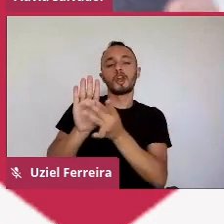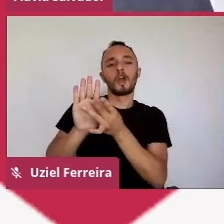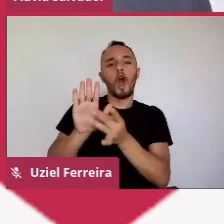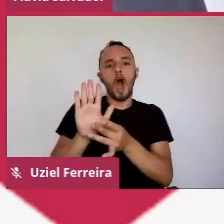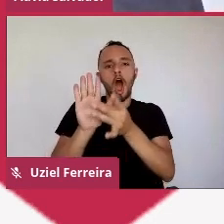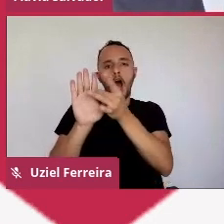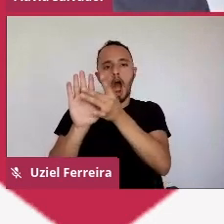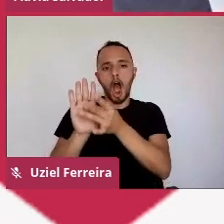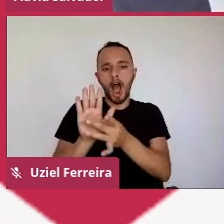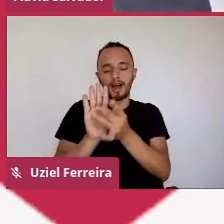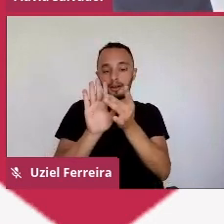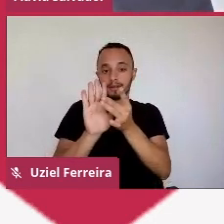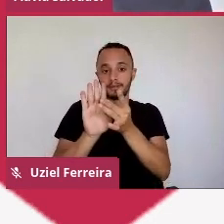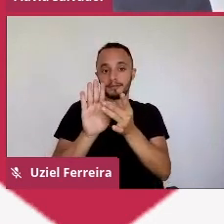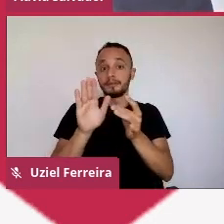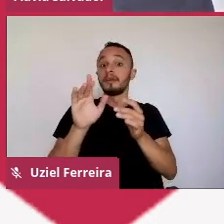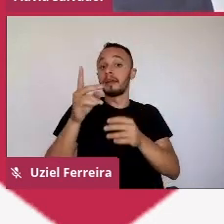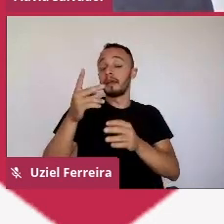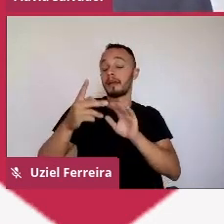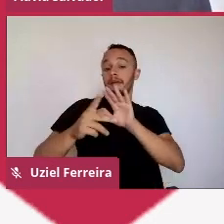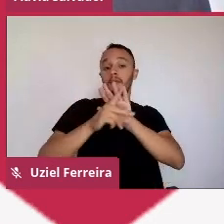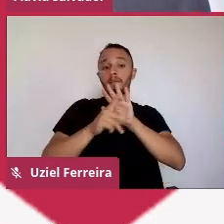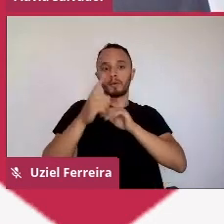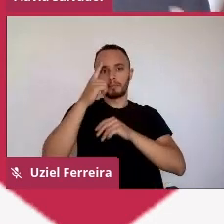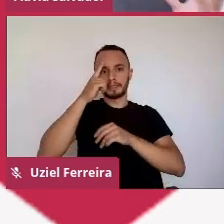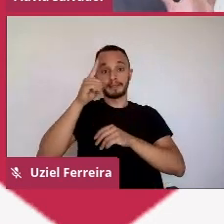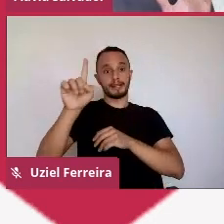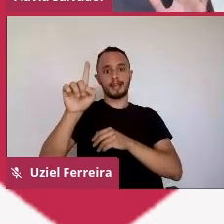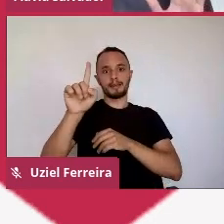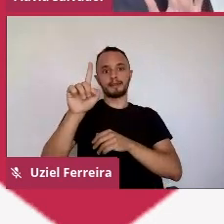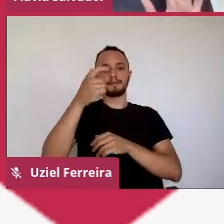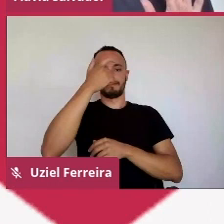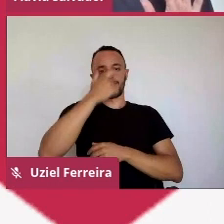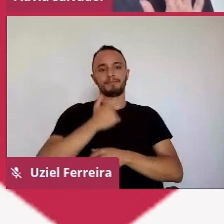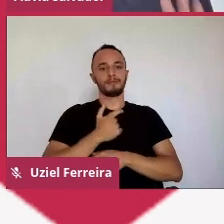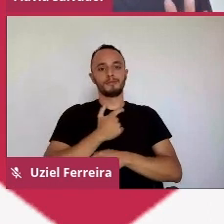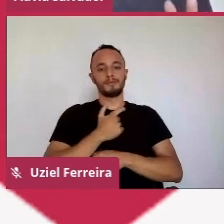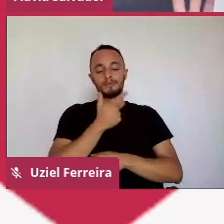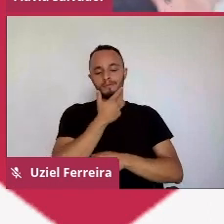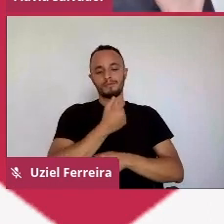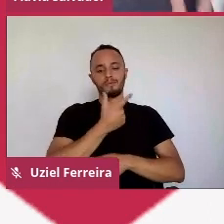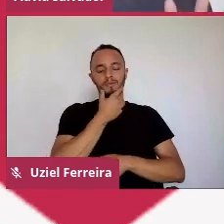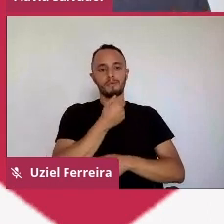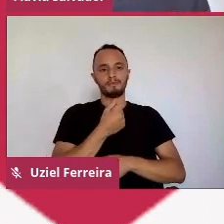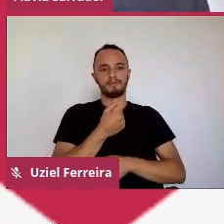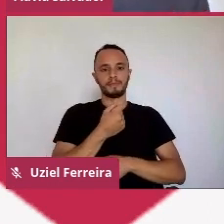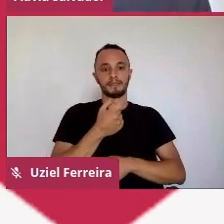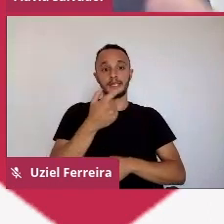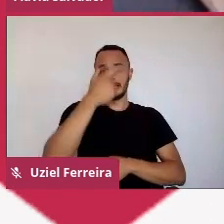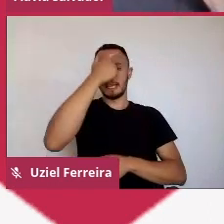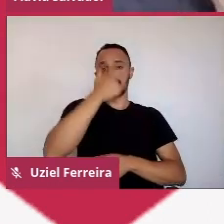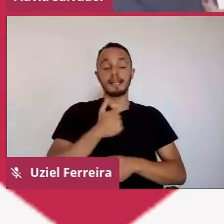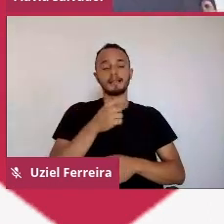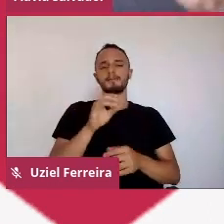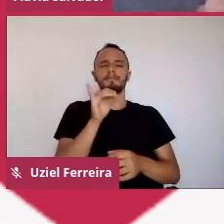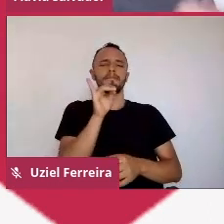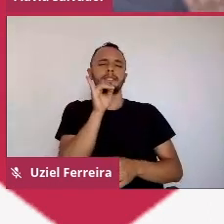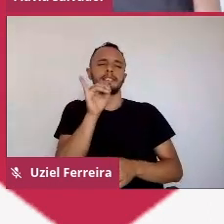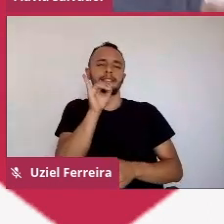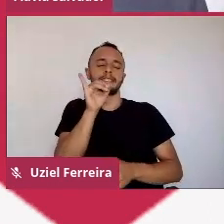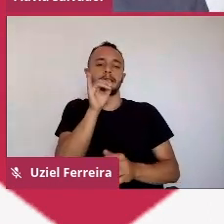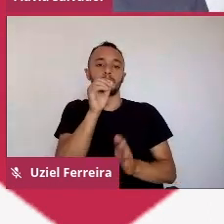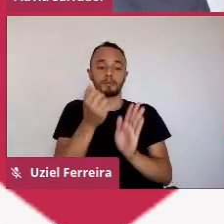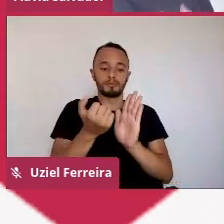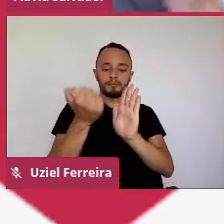está muito inerente ao próprio ser humano, que é o raciocínio do carimbo. Quando a gente pensa no